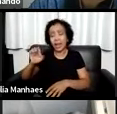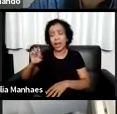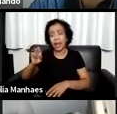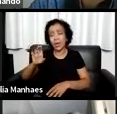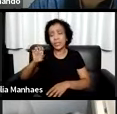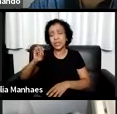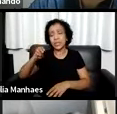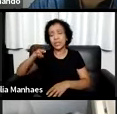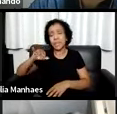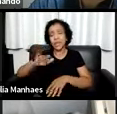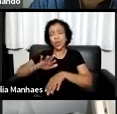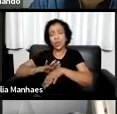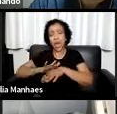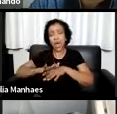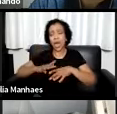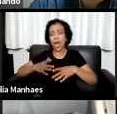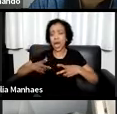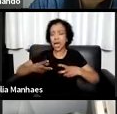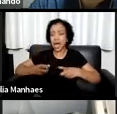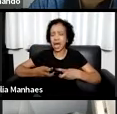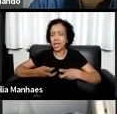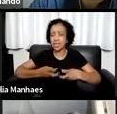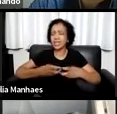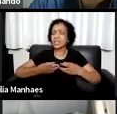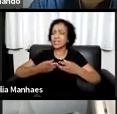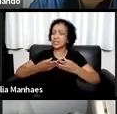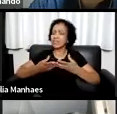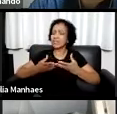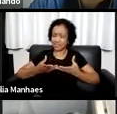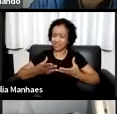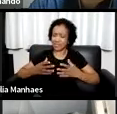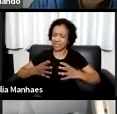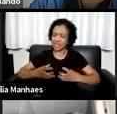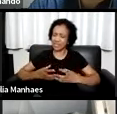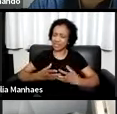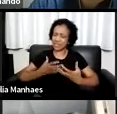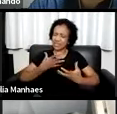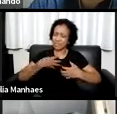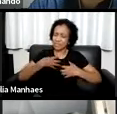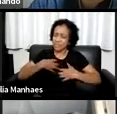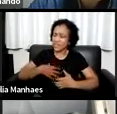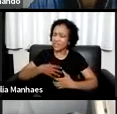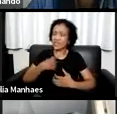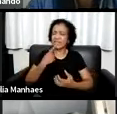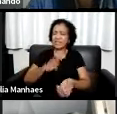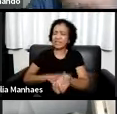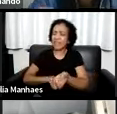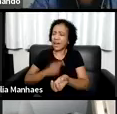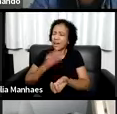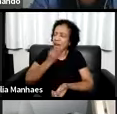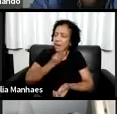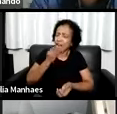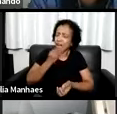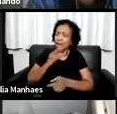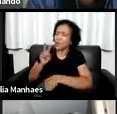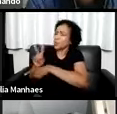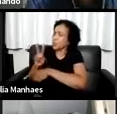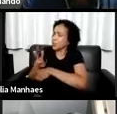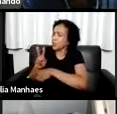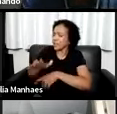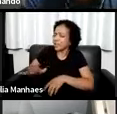hora, dando a ela a cura que ela necessita. Peço ainda pela Milena, pela Miriam, pelo Dr. Daniel Cordeiro.